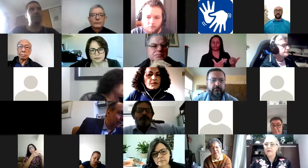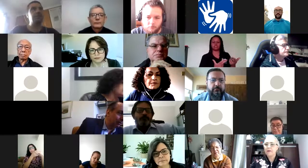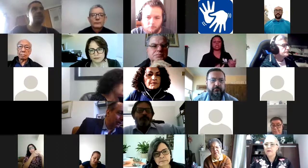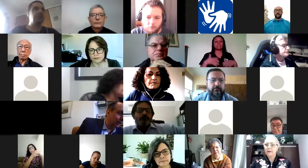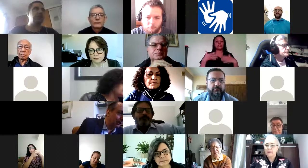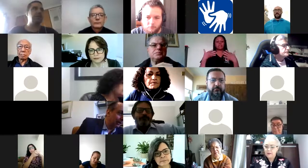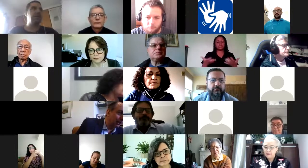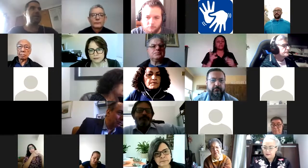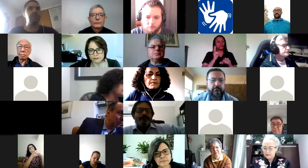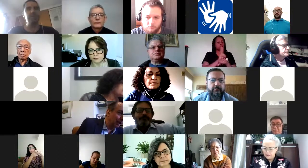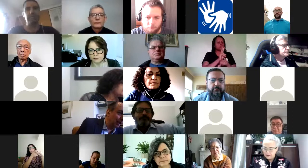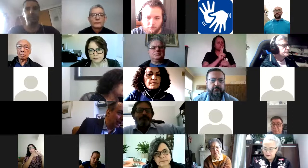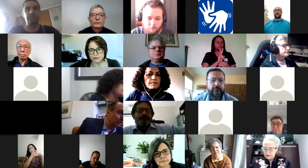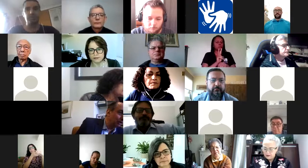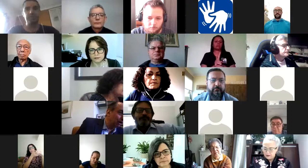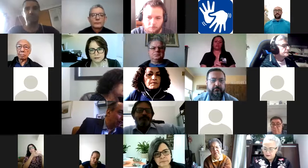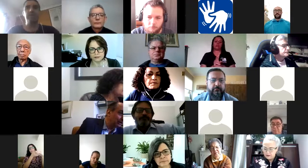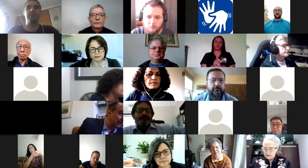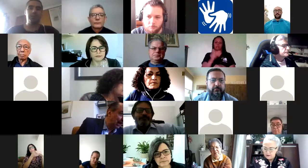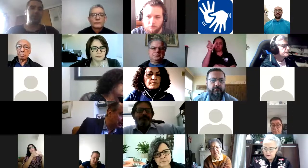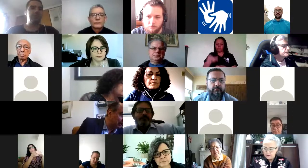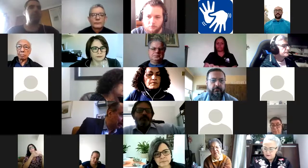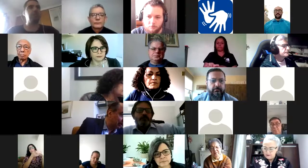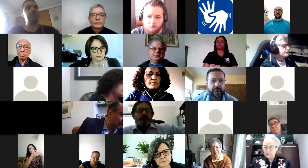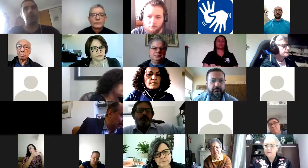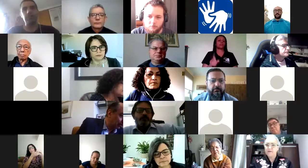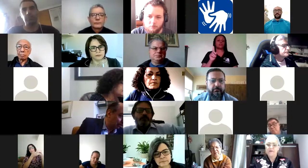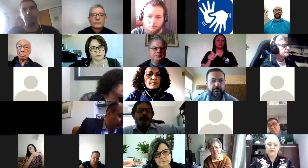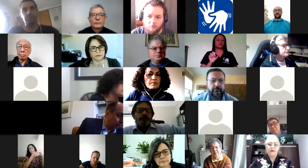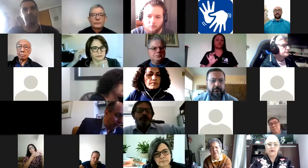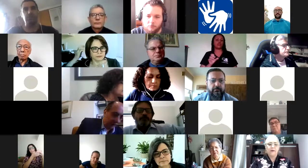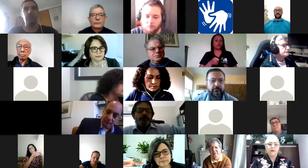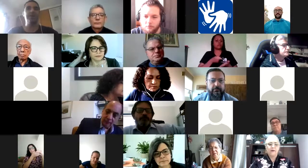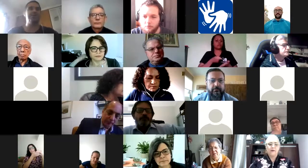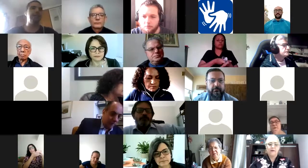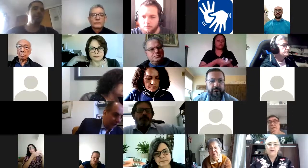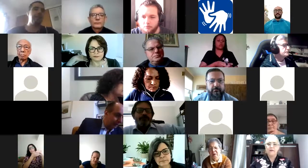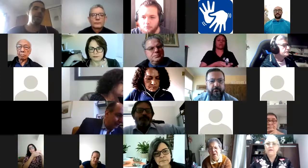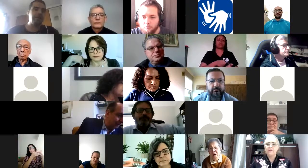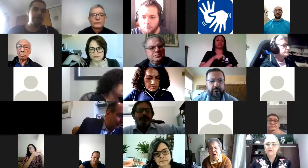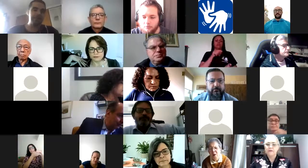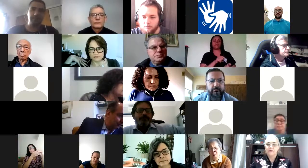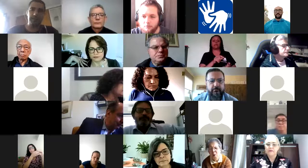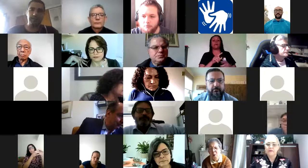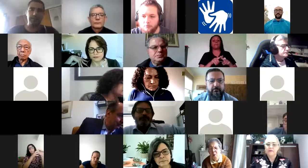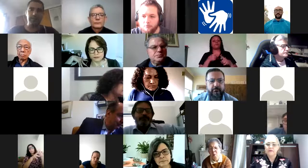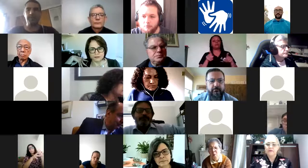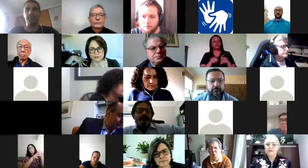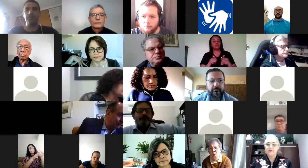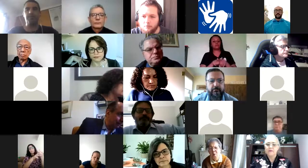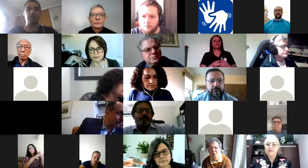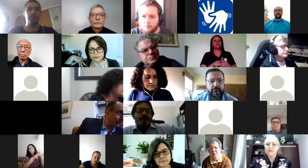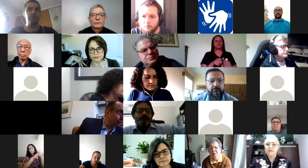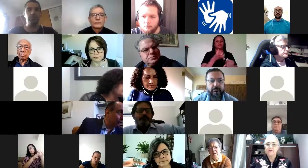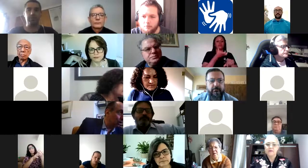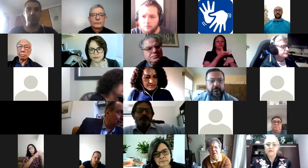de garantir que a abordagem fosse biopsicossocial e multiprofissional, mas também interdisciplinar. Porque, de